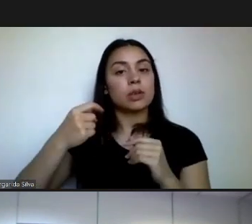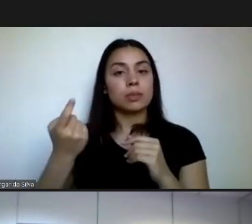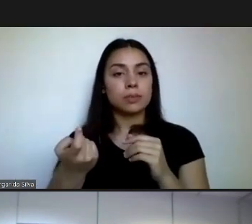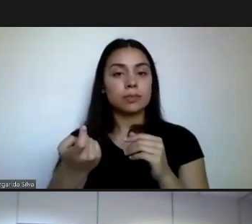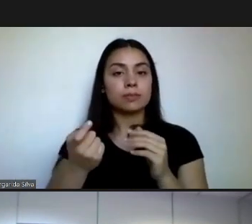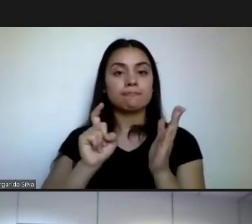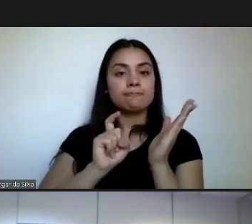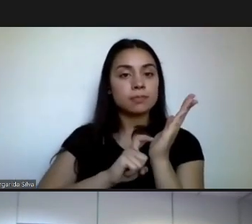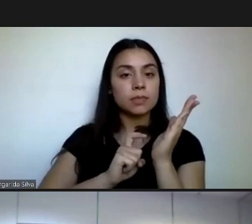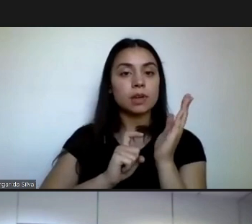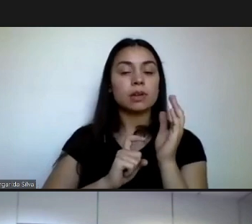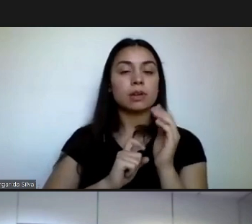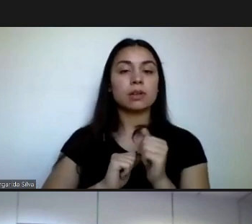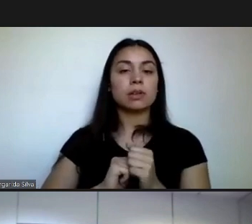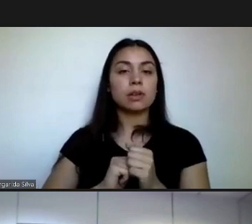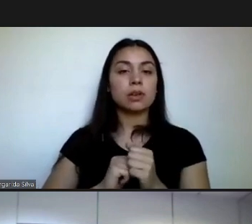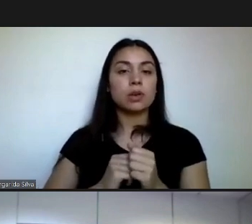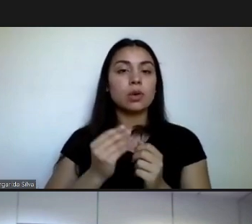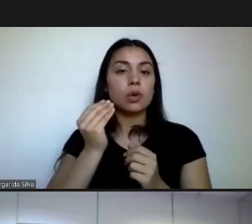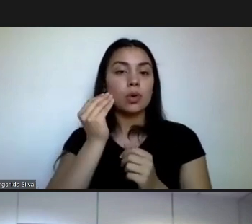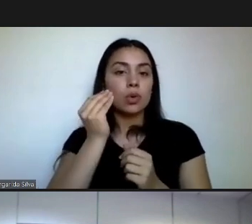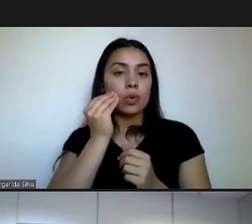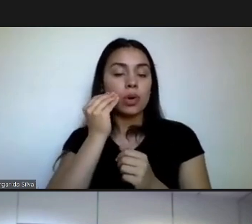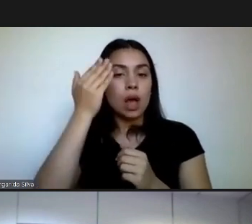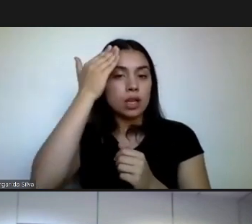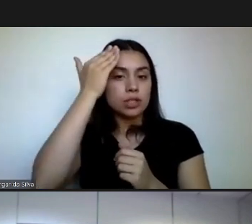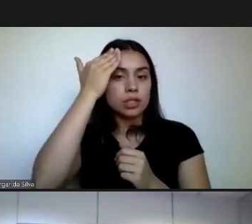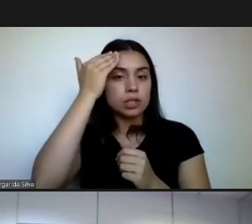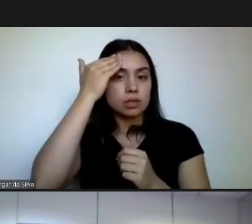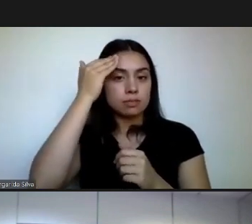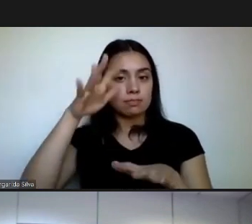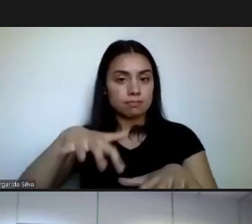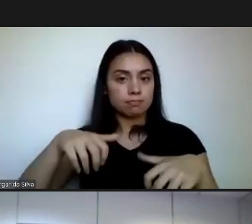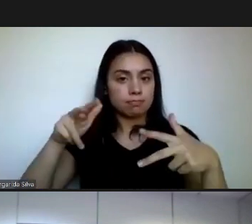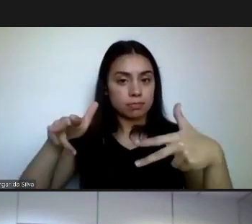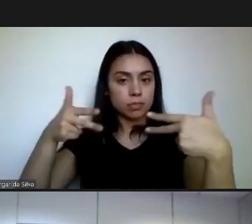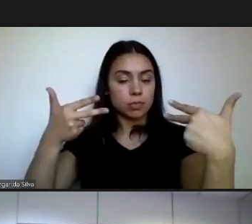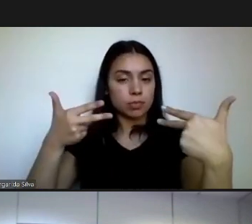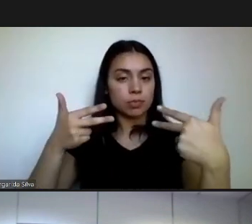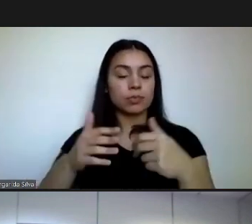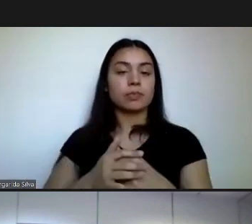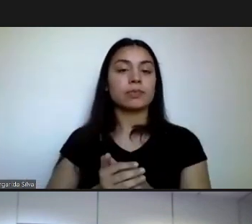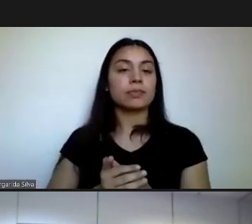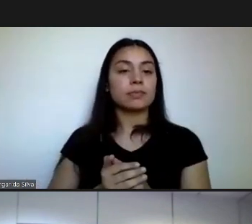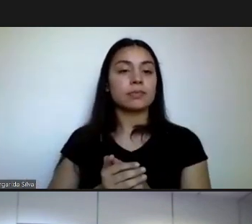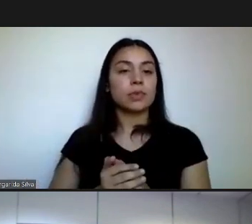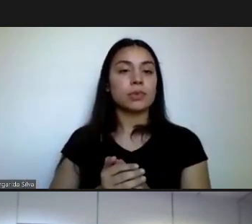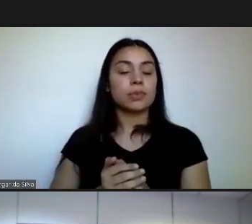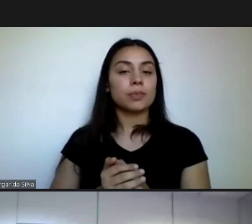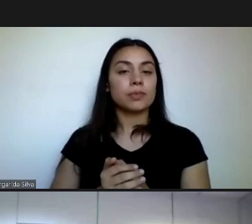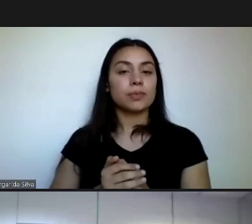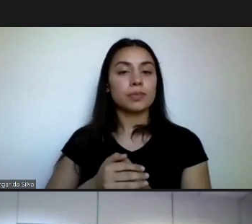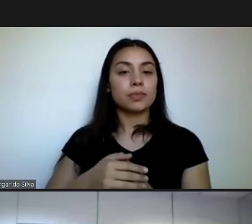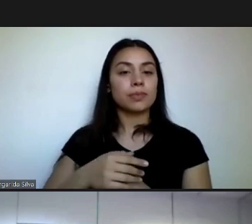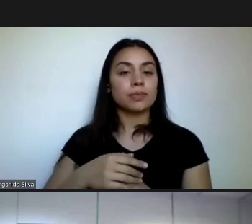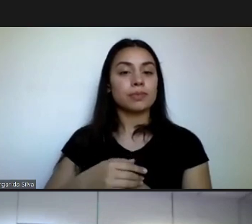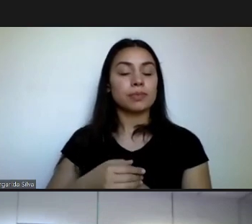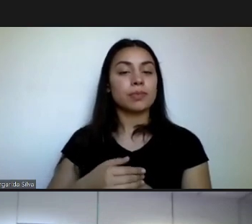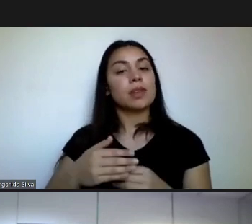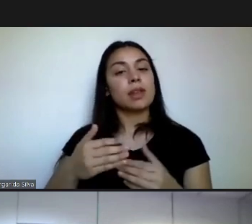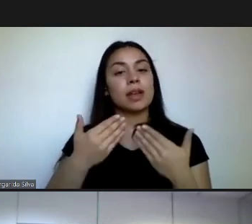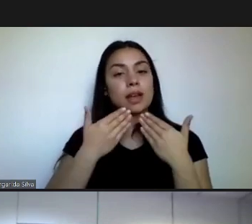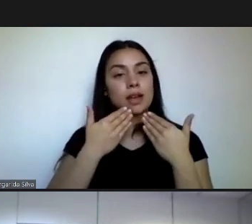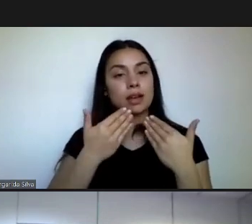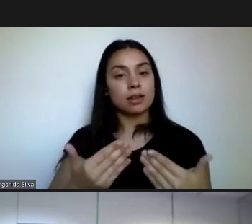nos dar a sua opinião. E, mais uma vez, agradecer imenso a participação